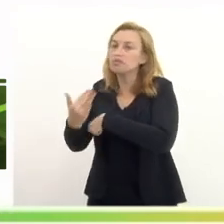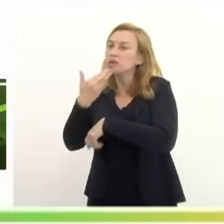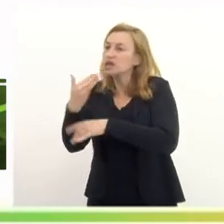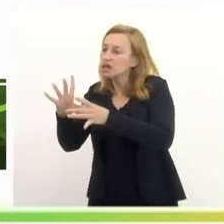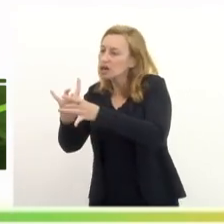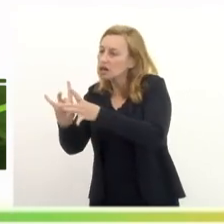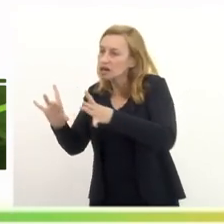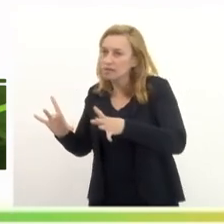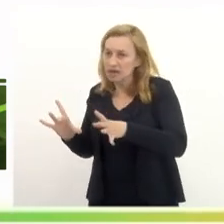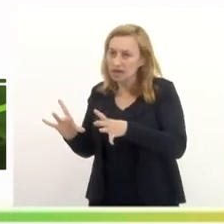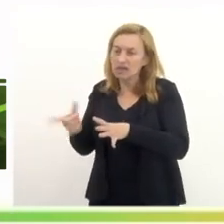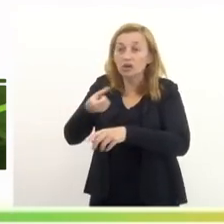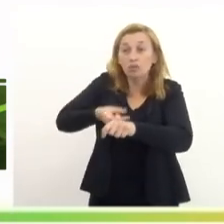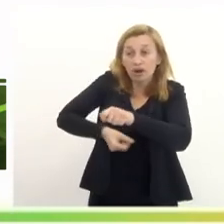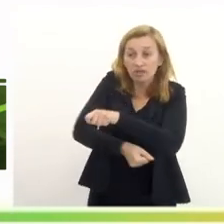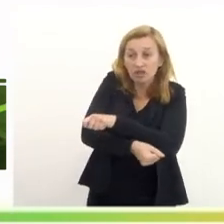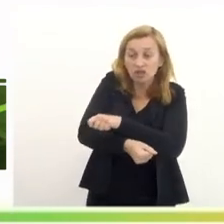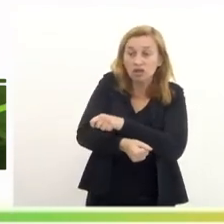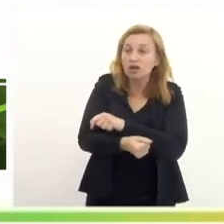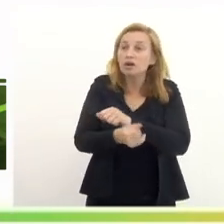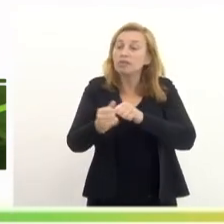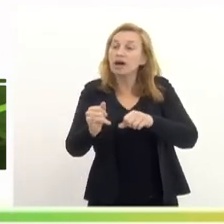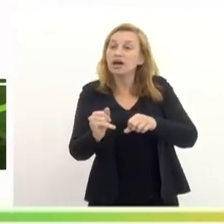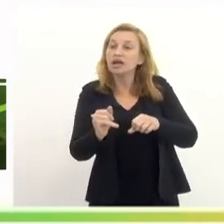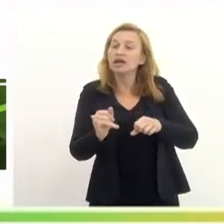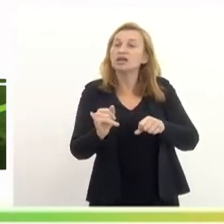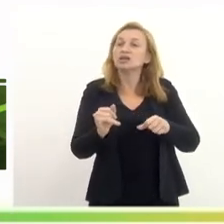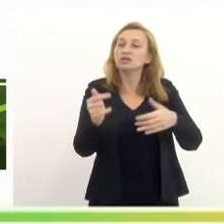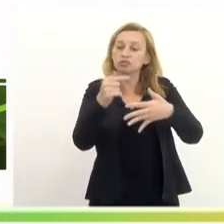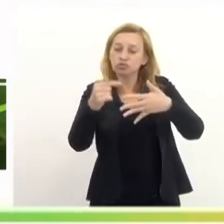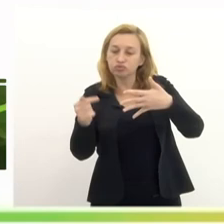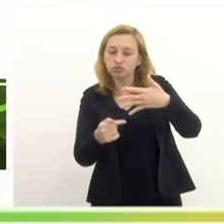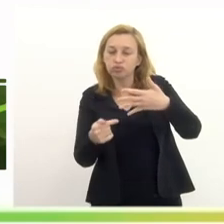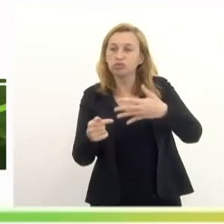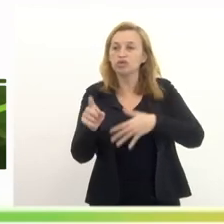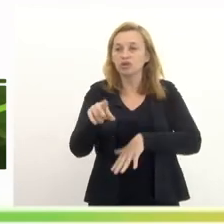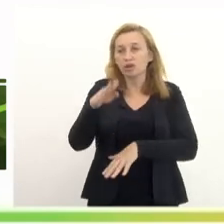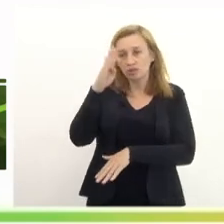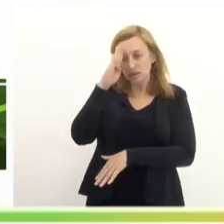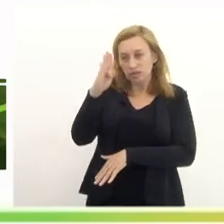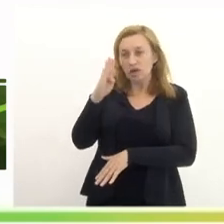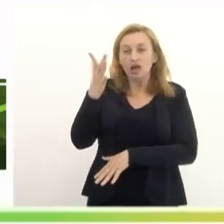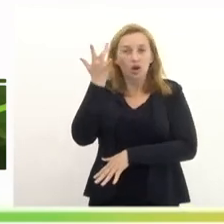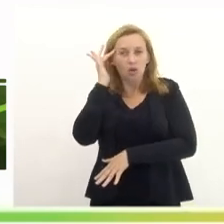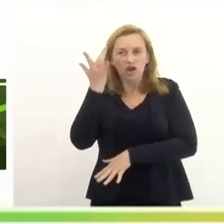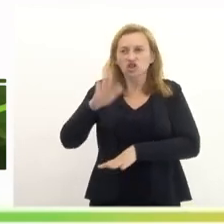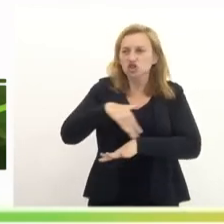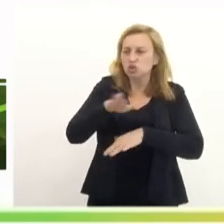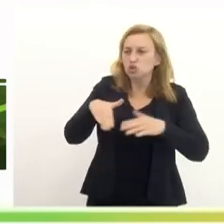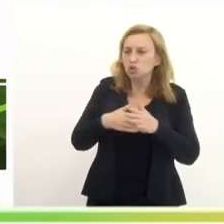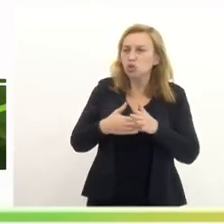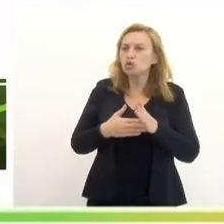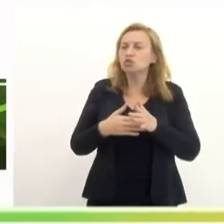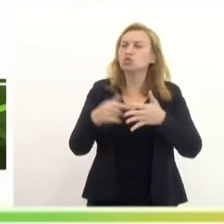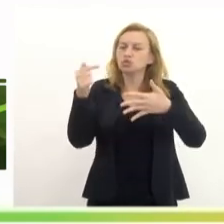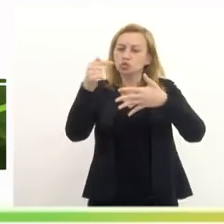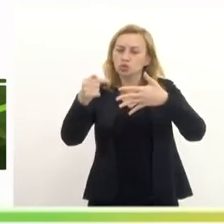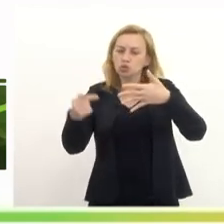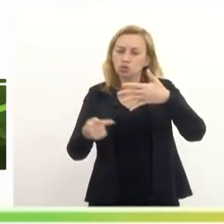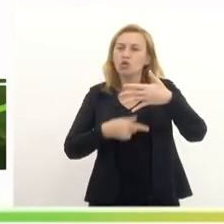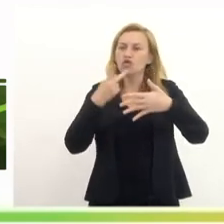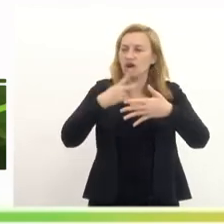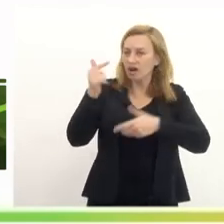autorização para um investimento. Vários aspectos são levados em consideração. E acho que todos os aspectos que foram levantados pelos colegas